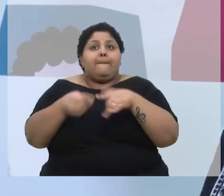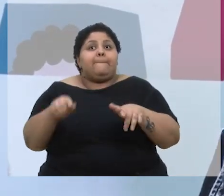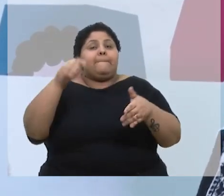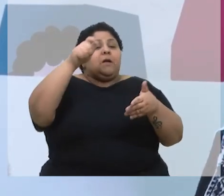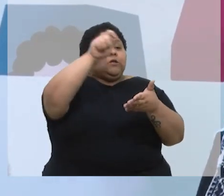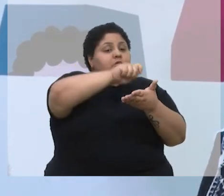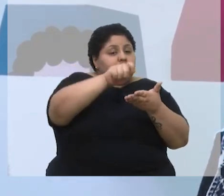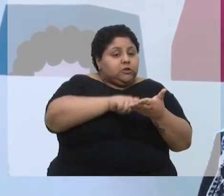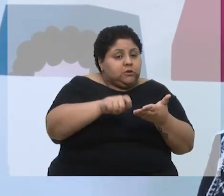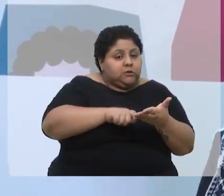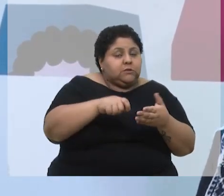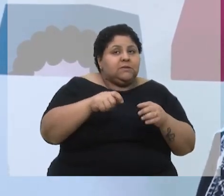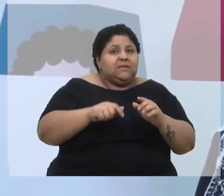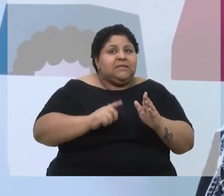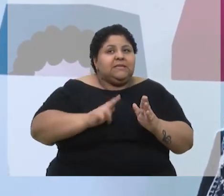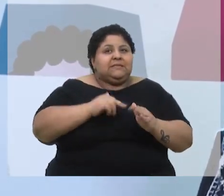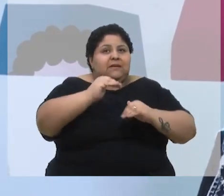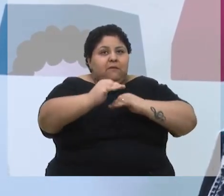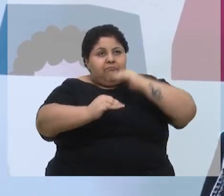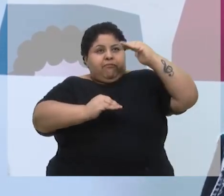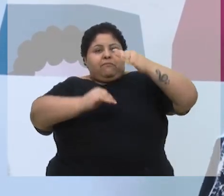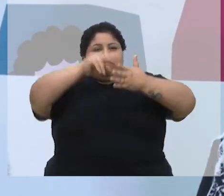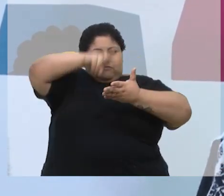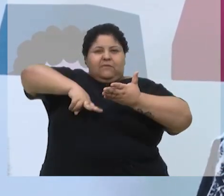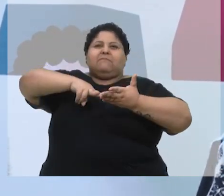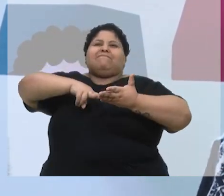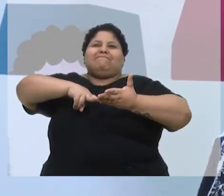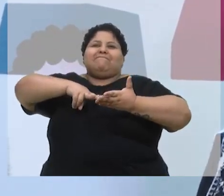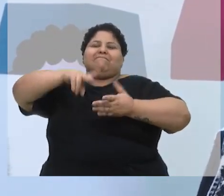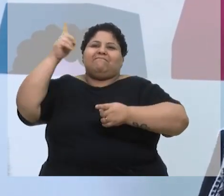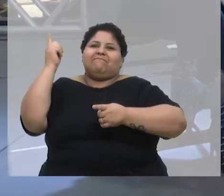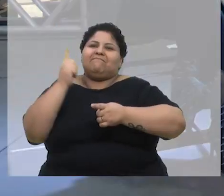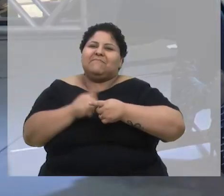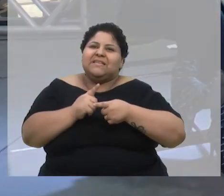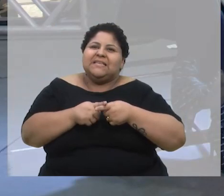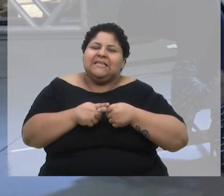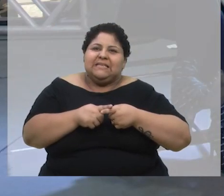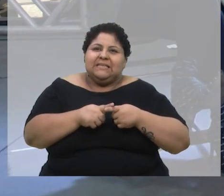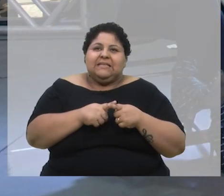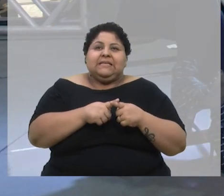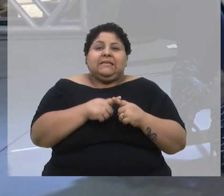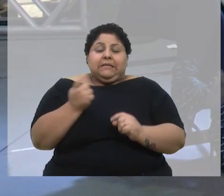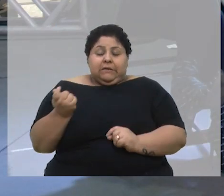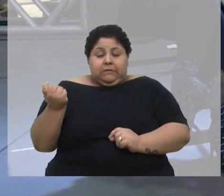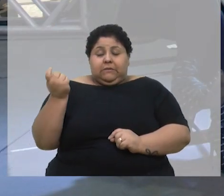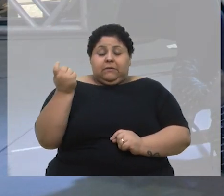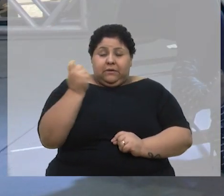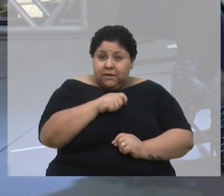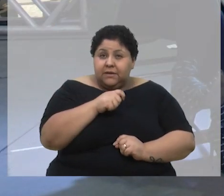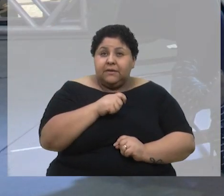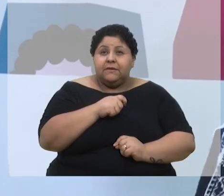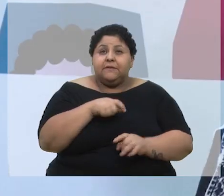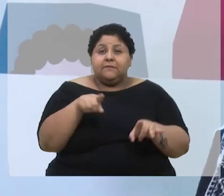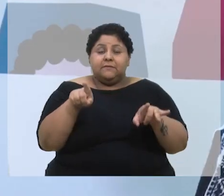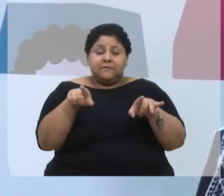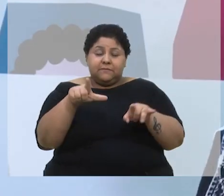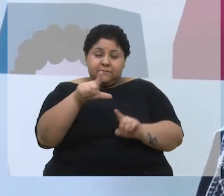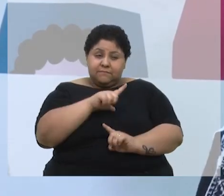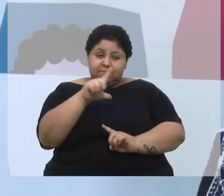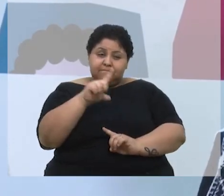verdade é a Genevieve. Não, que isso? Não, porque a minha área não é